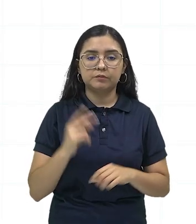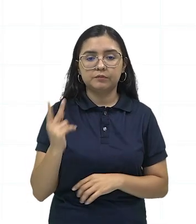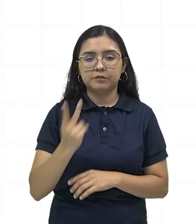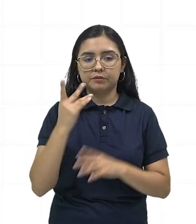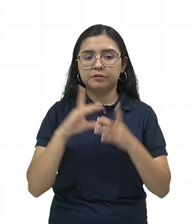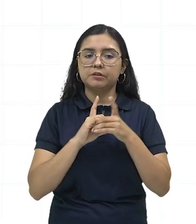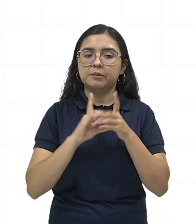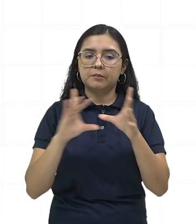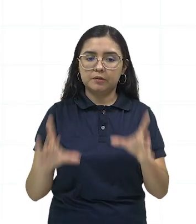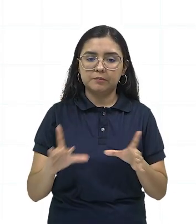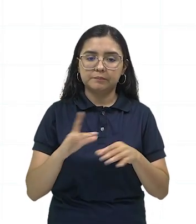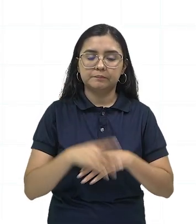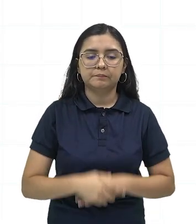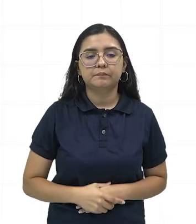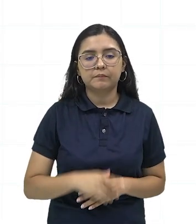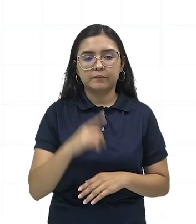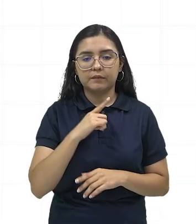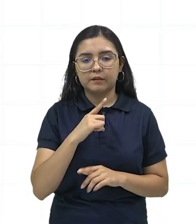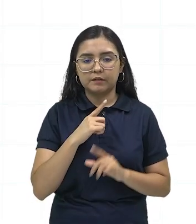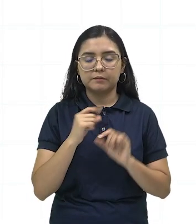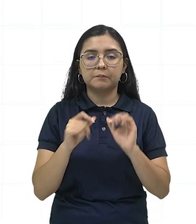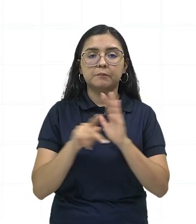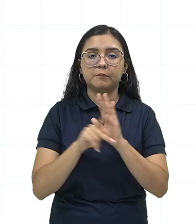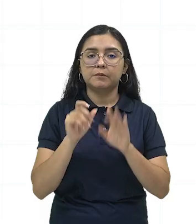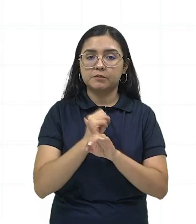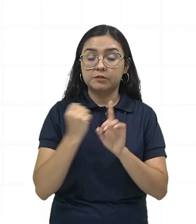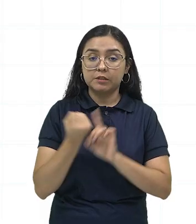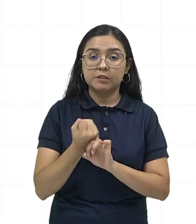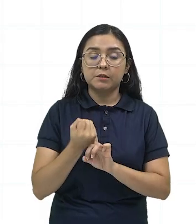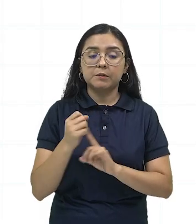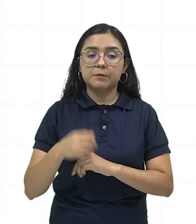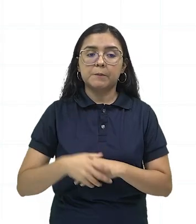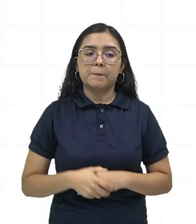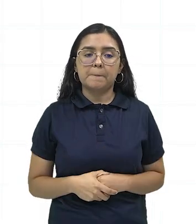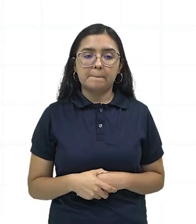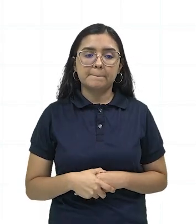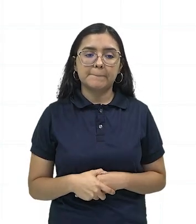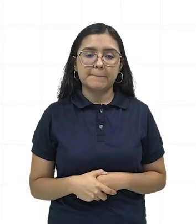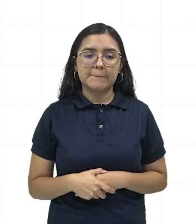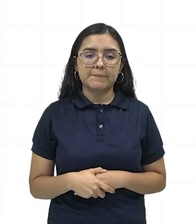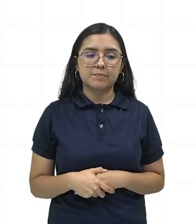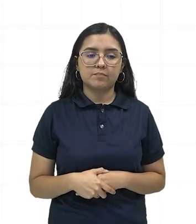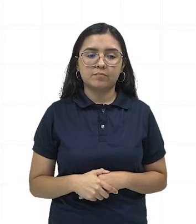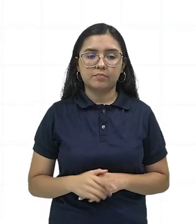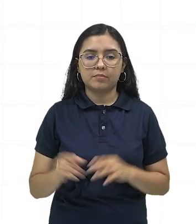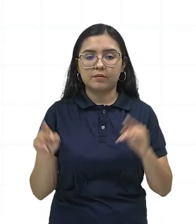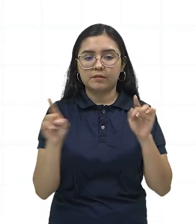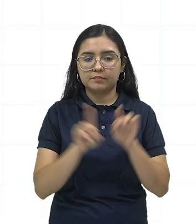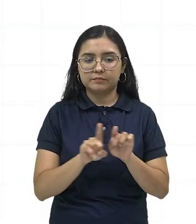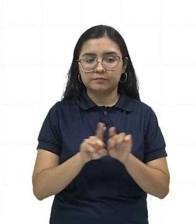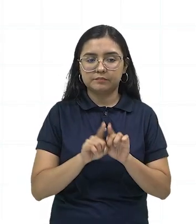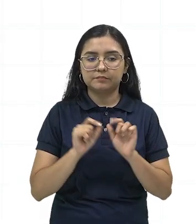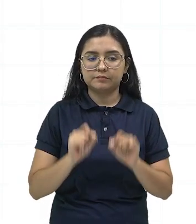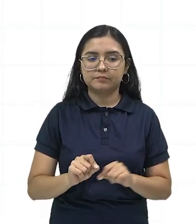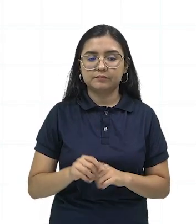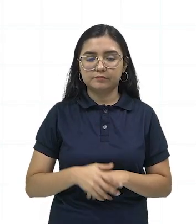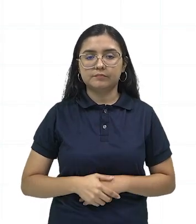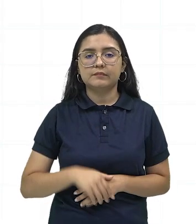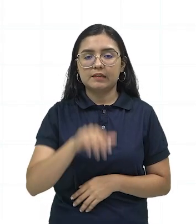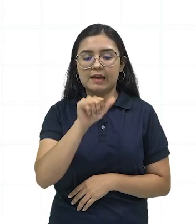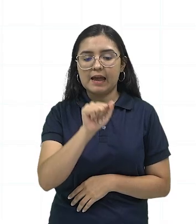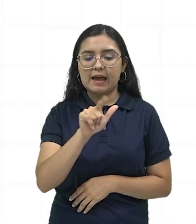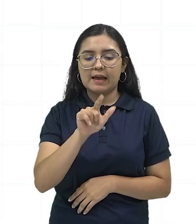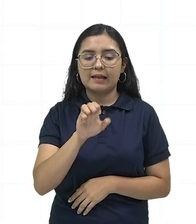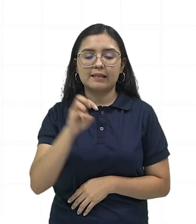democráticos que sustentam nossa sociedade. Além disso, é importante esse acréscimo de informação a